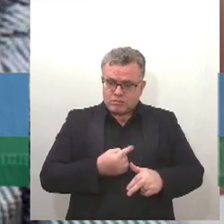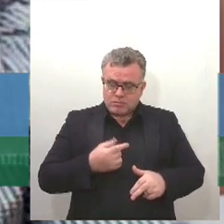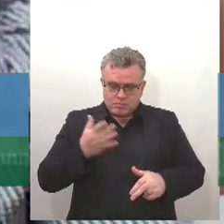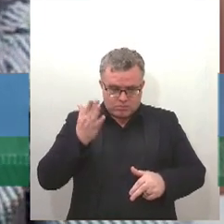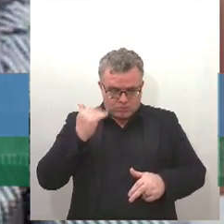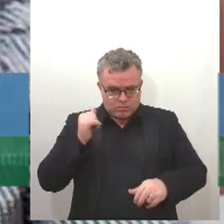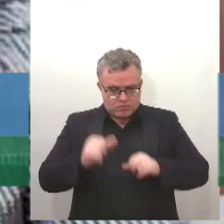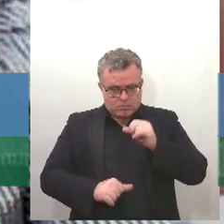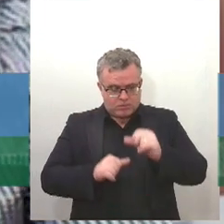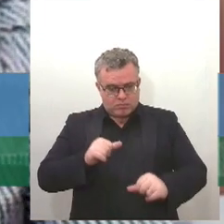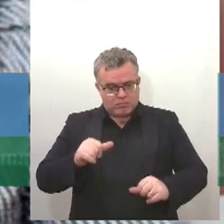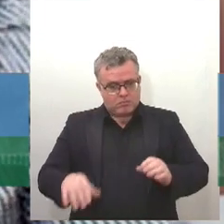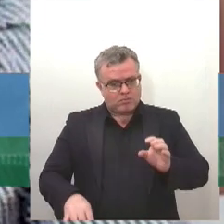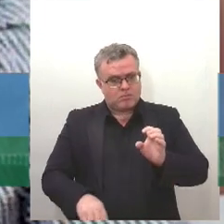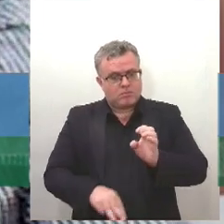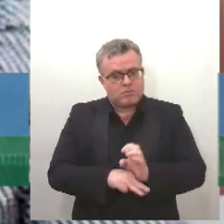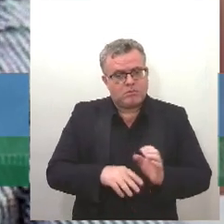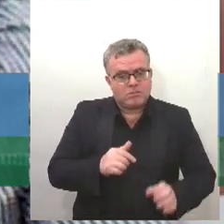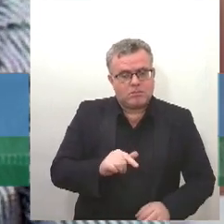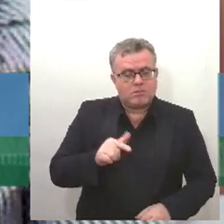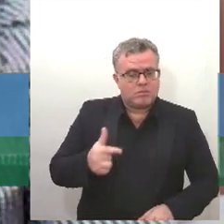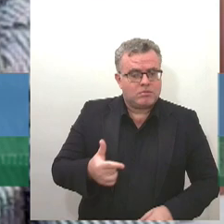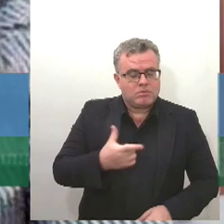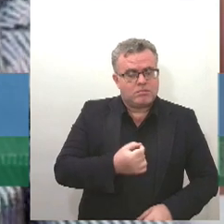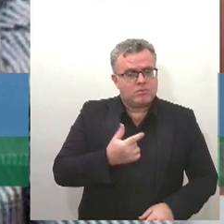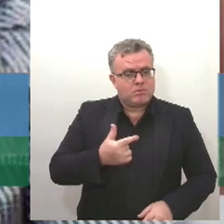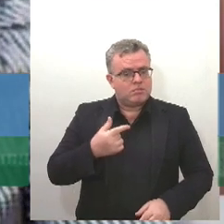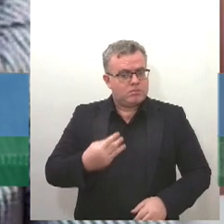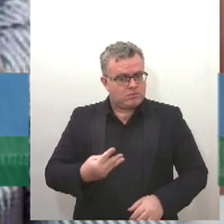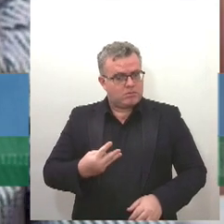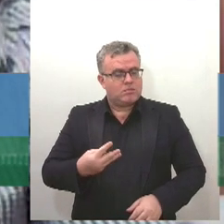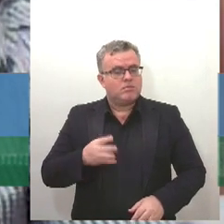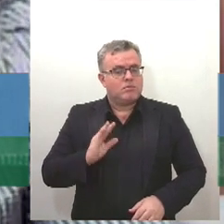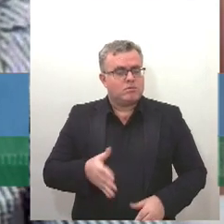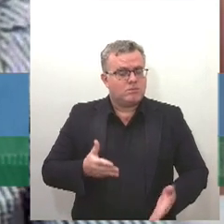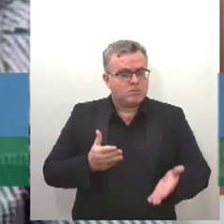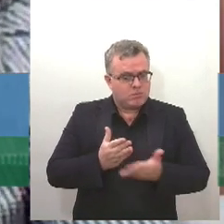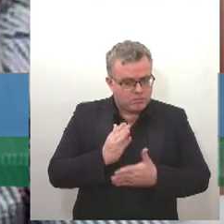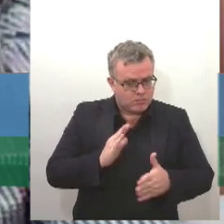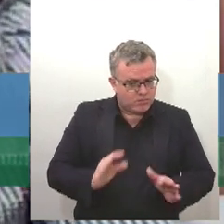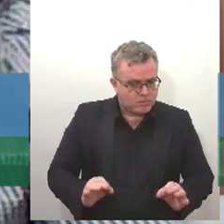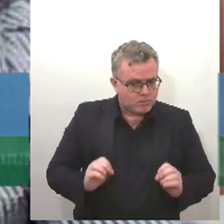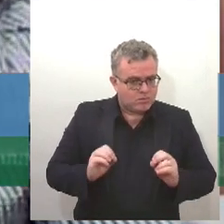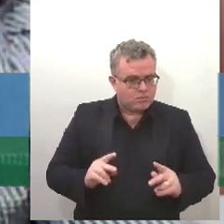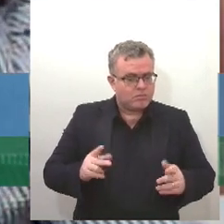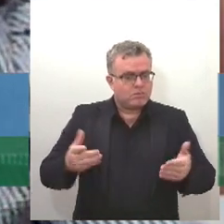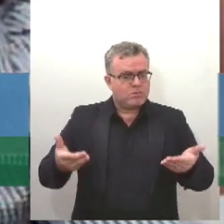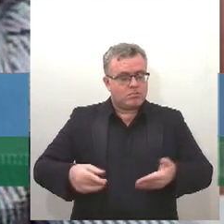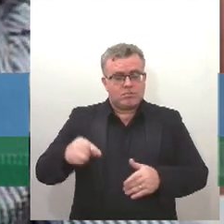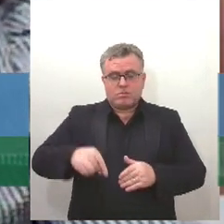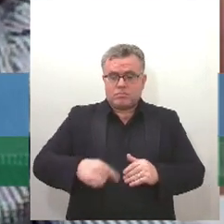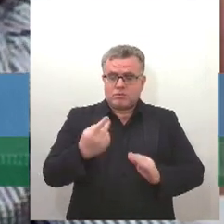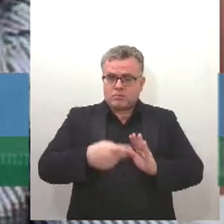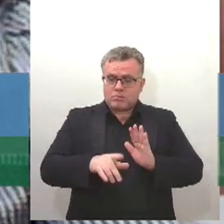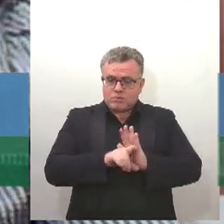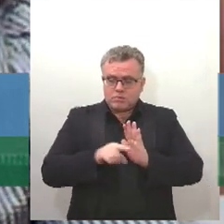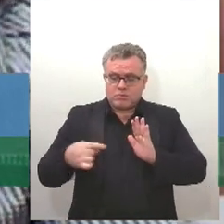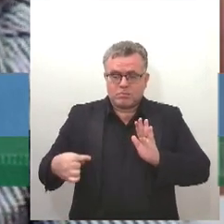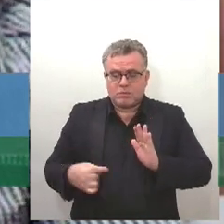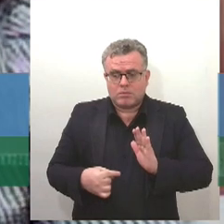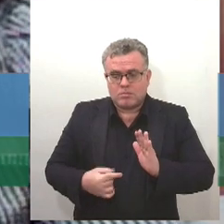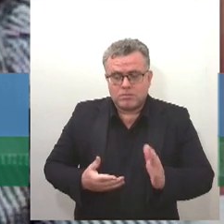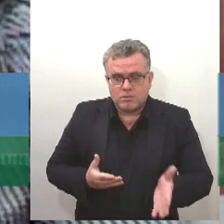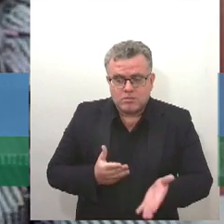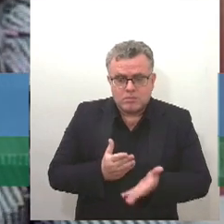132 em 2023 que foi aprovada e agora né com o projeto de lei que foi aprovado na Câmara que